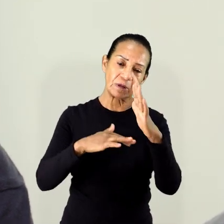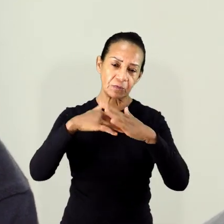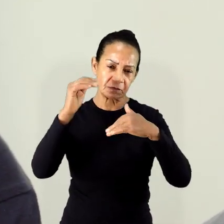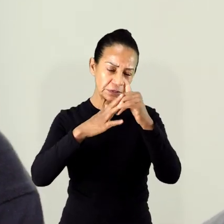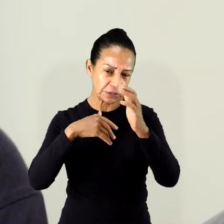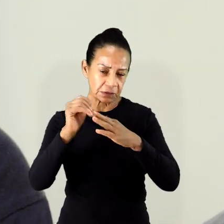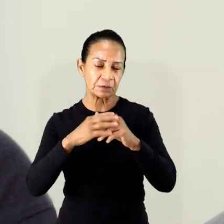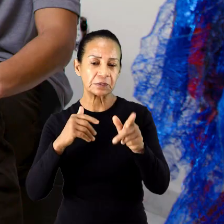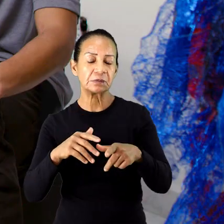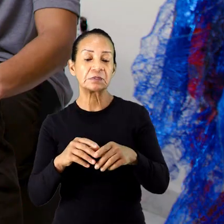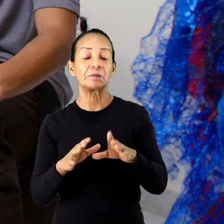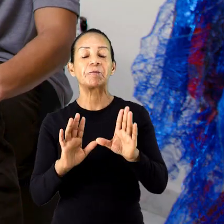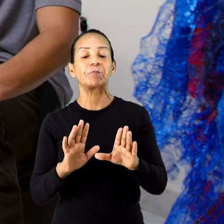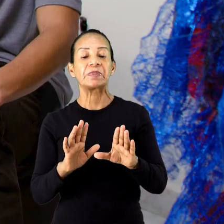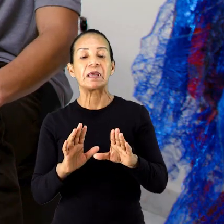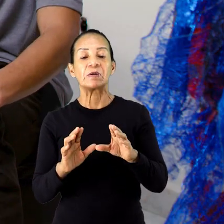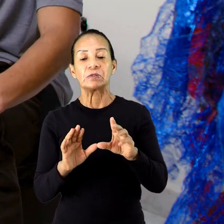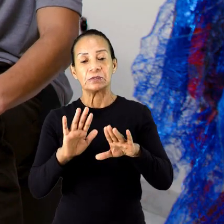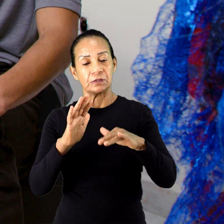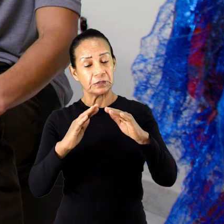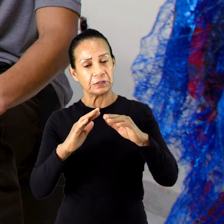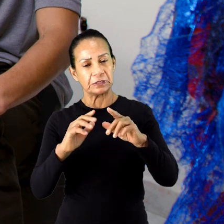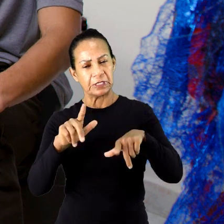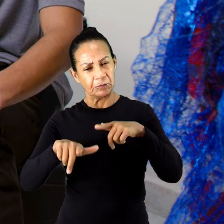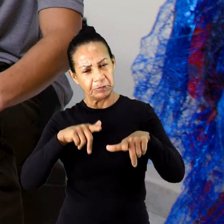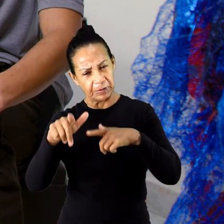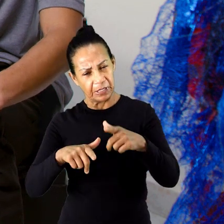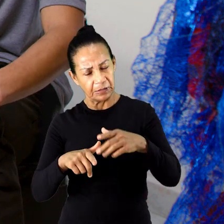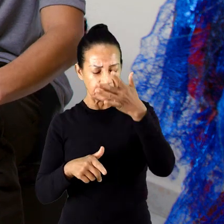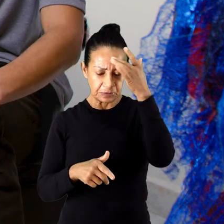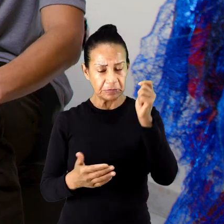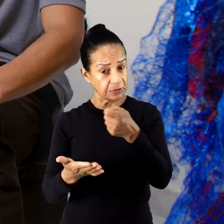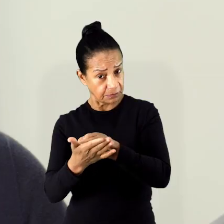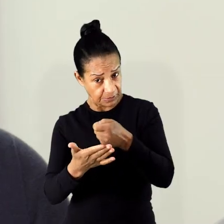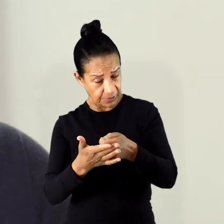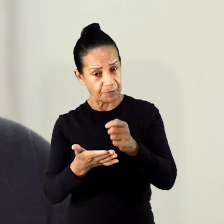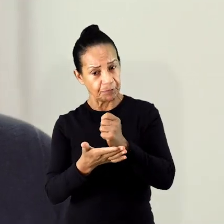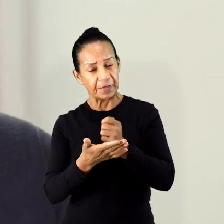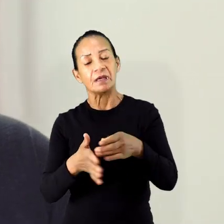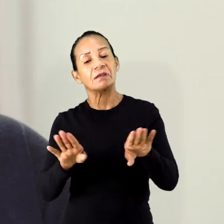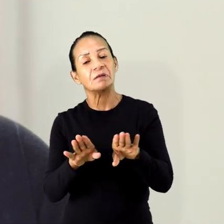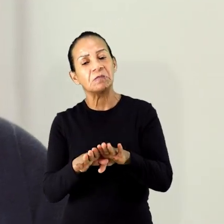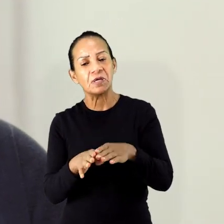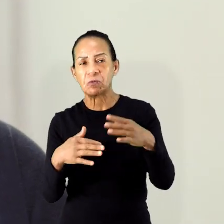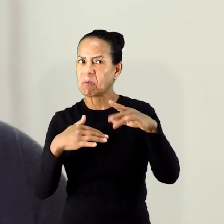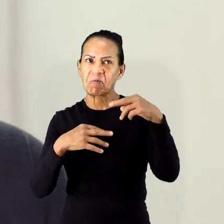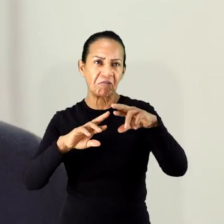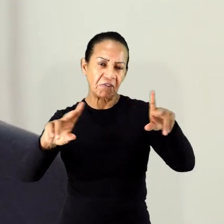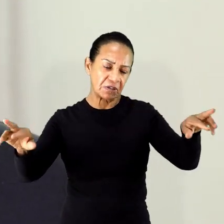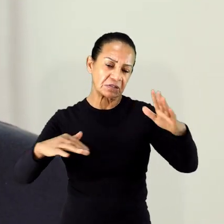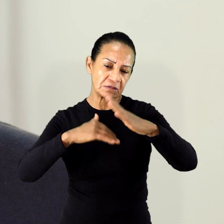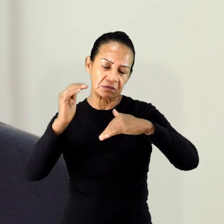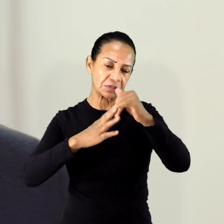souber, ou pela profissão. A gente colocar essa categoria de emprego para que as pessoas possam contratar e também contratar elas